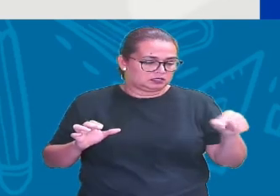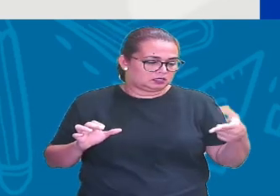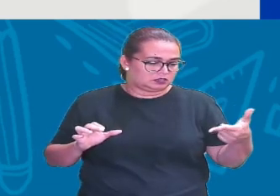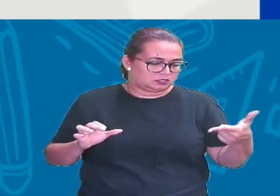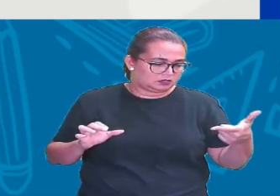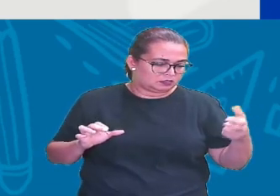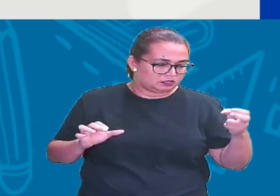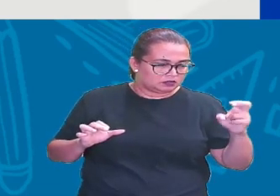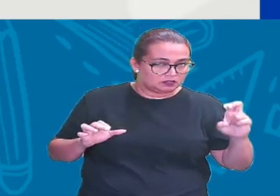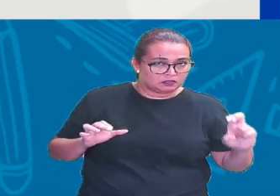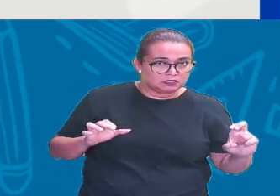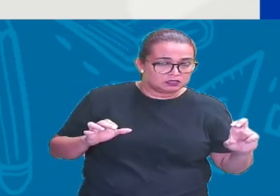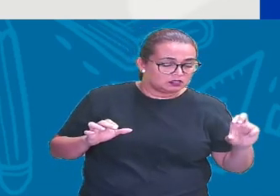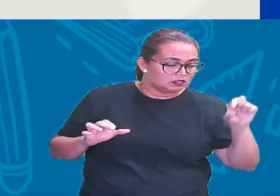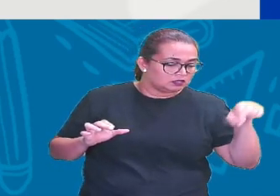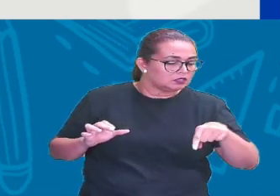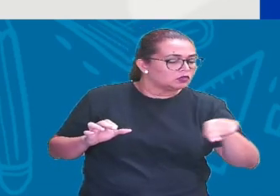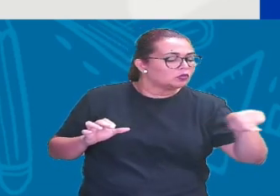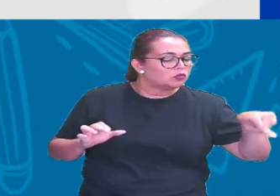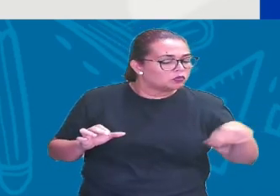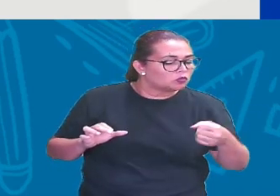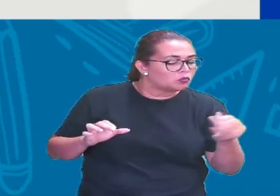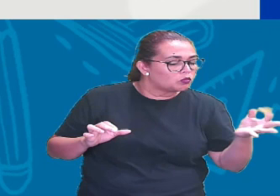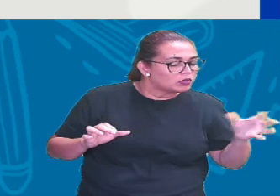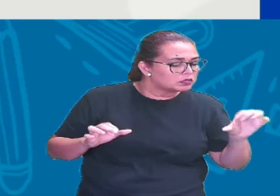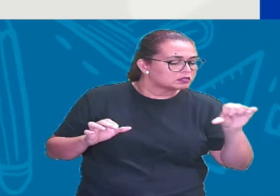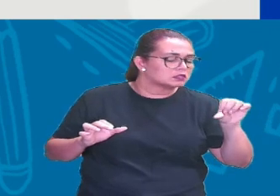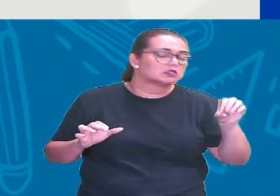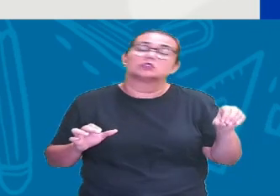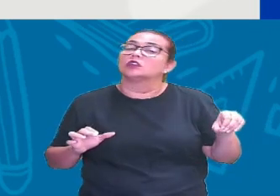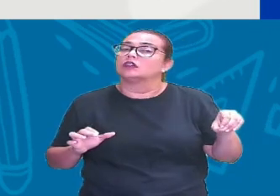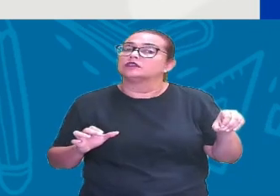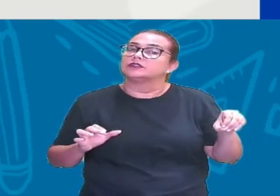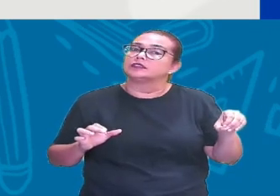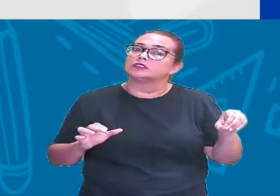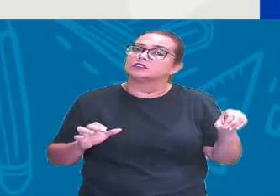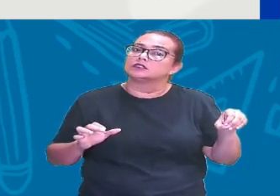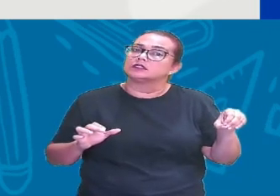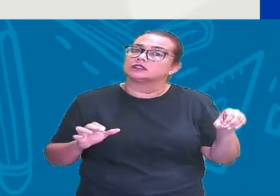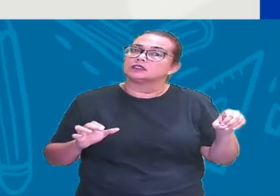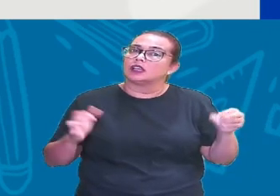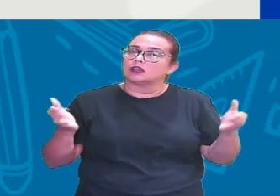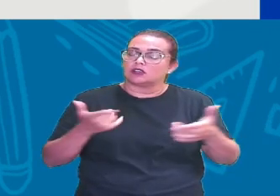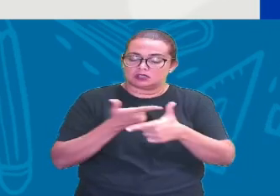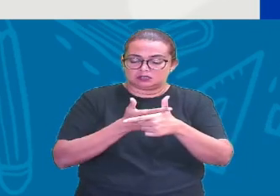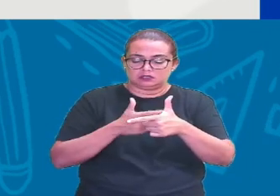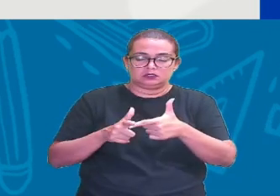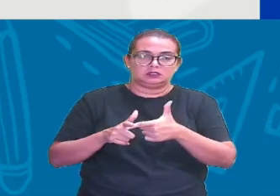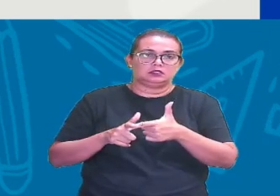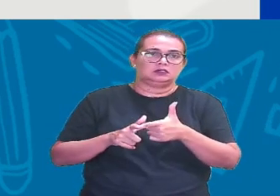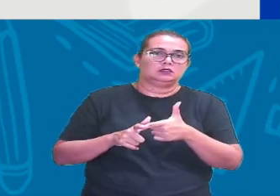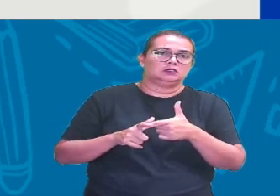25 centavos, que são 90 moedas. Então, vamos fazer essa divisão?